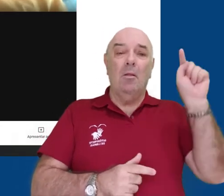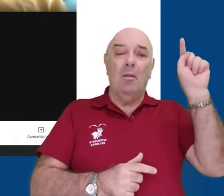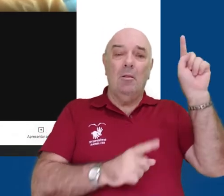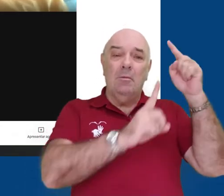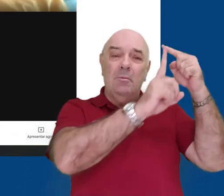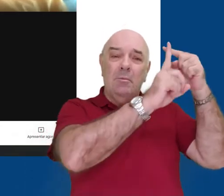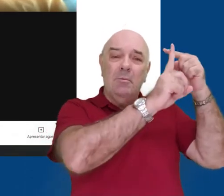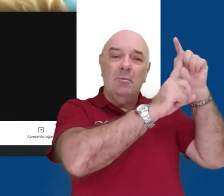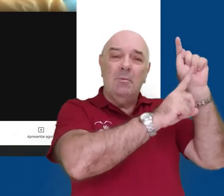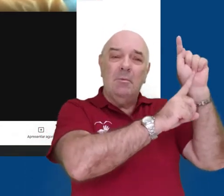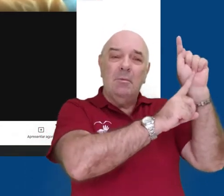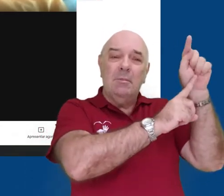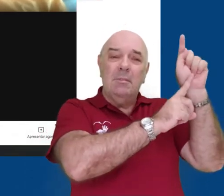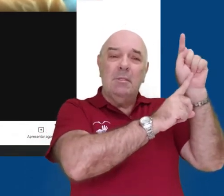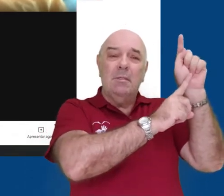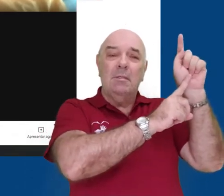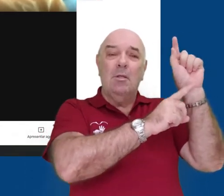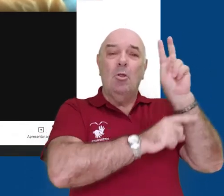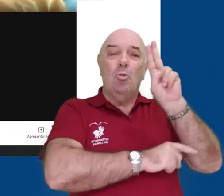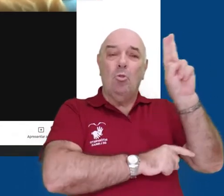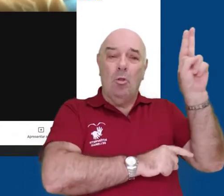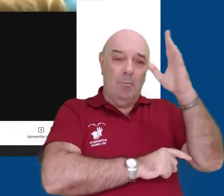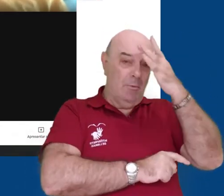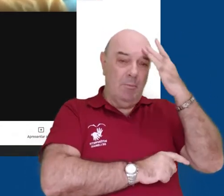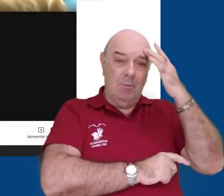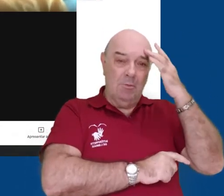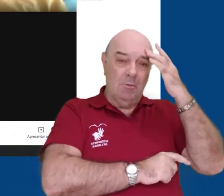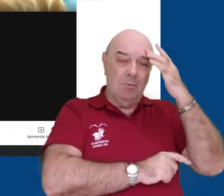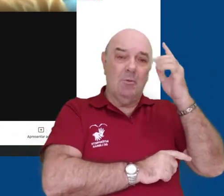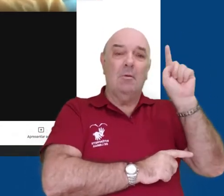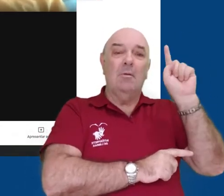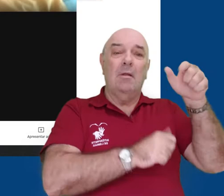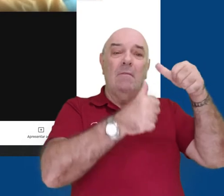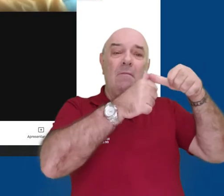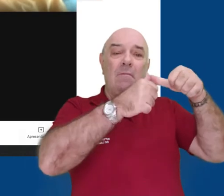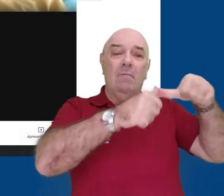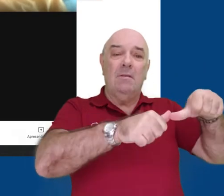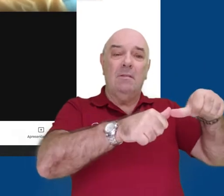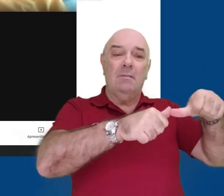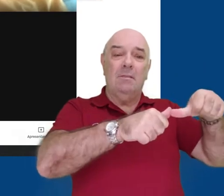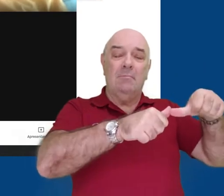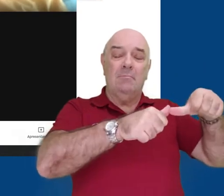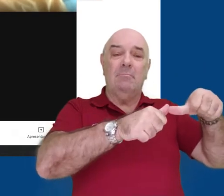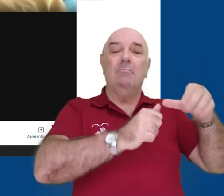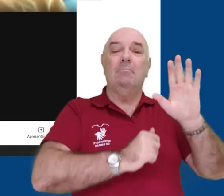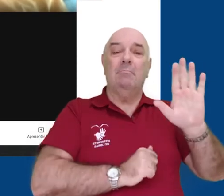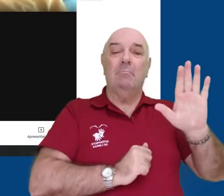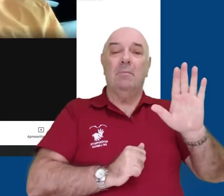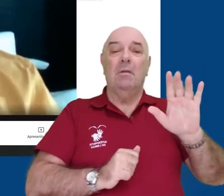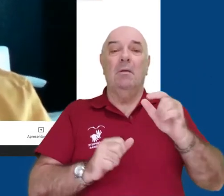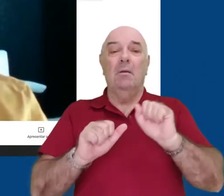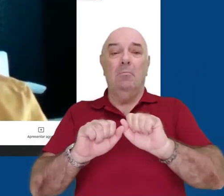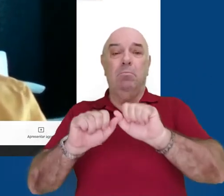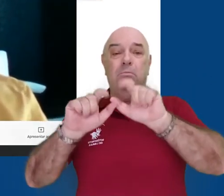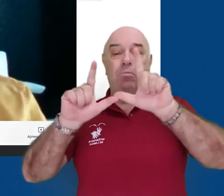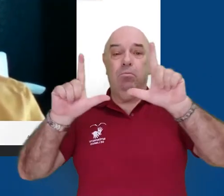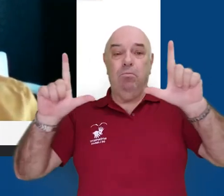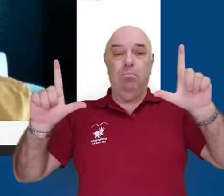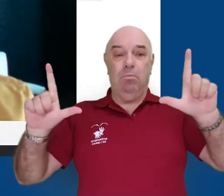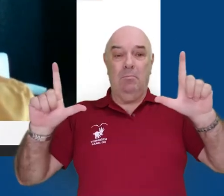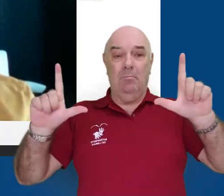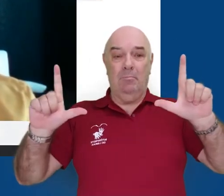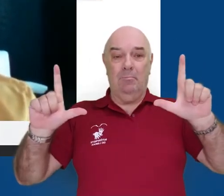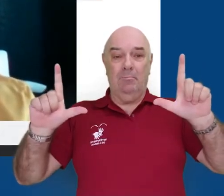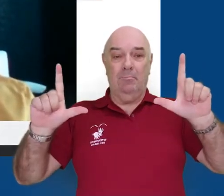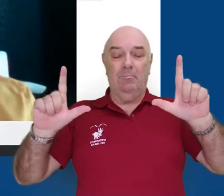participante, é possível fixar essa pessoa na tela clicando no primeiro ícone, para que a câmera desse participante sempre